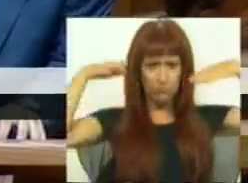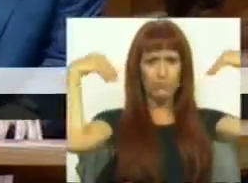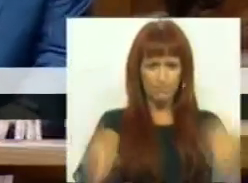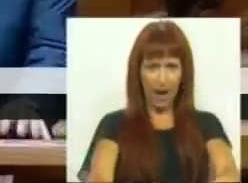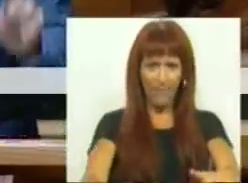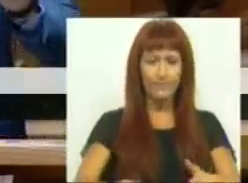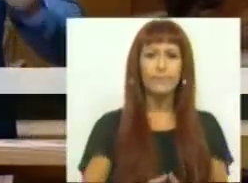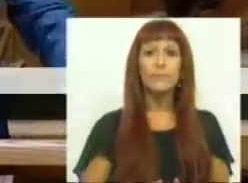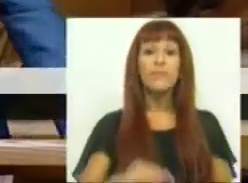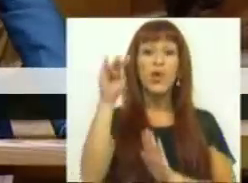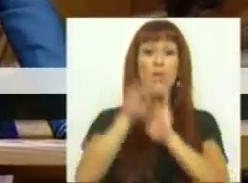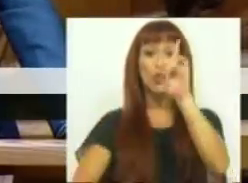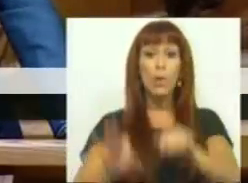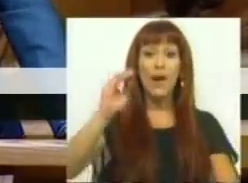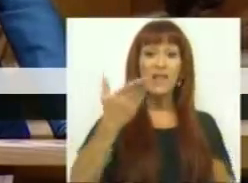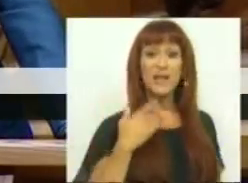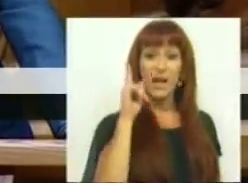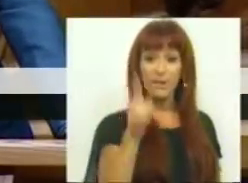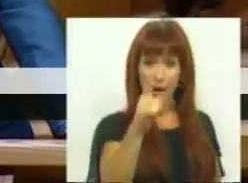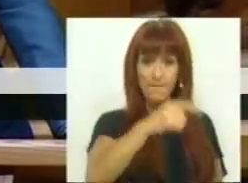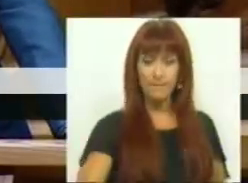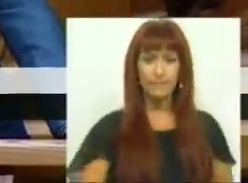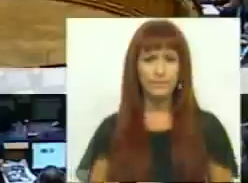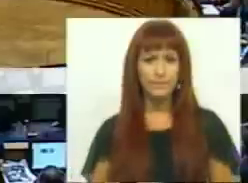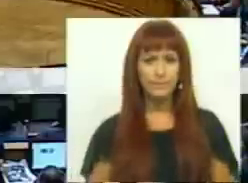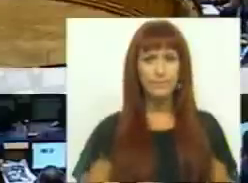demitidos. No programa do PSD,